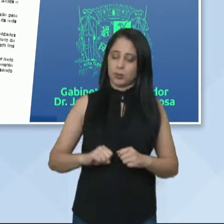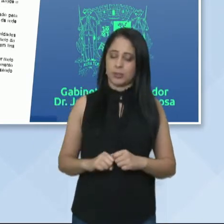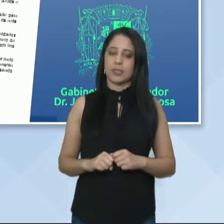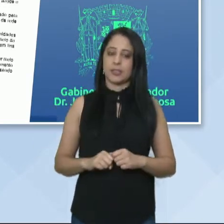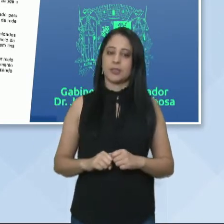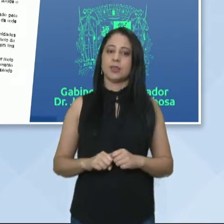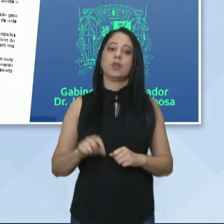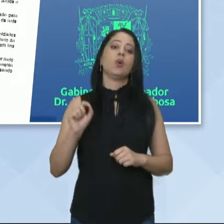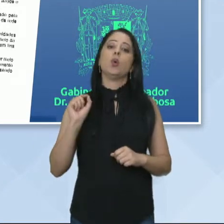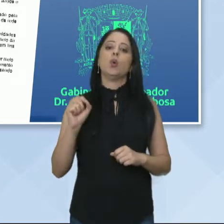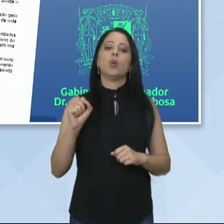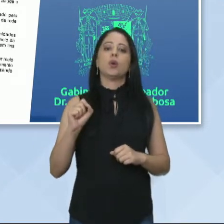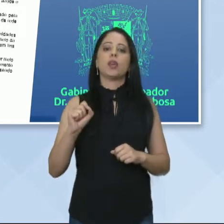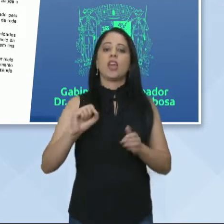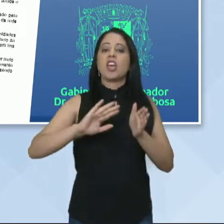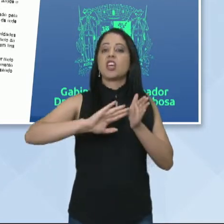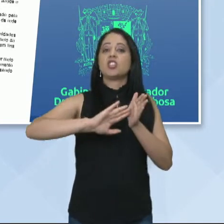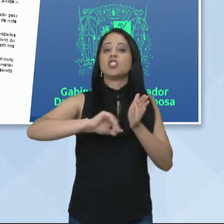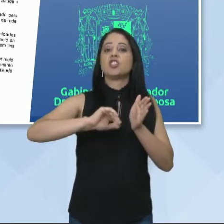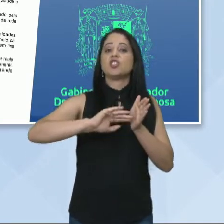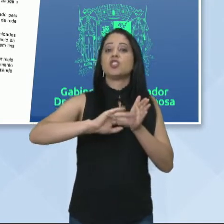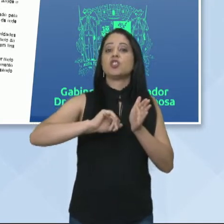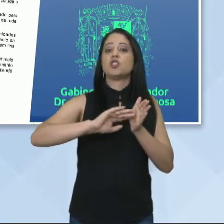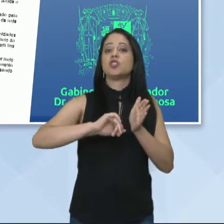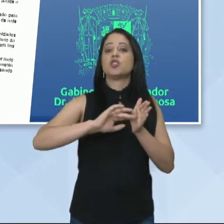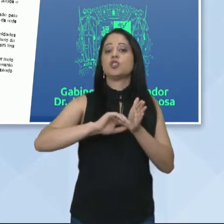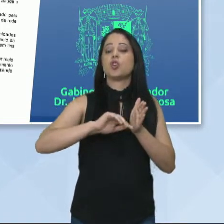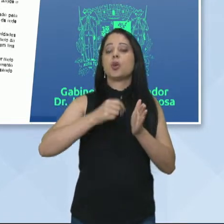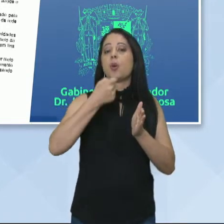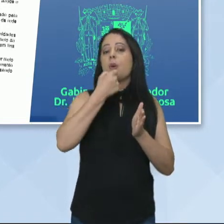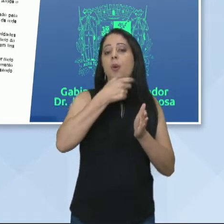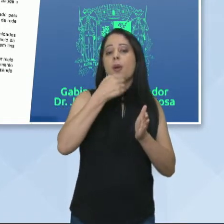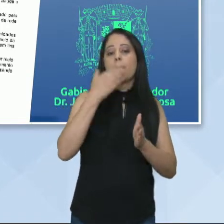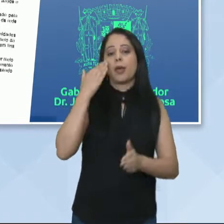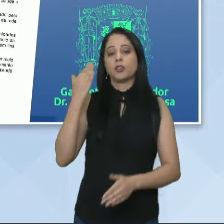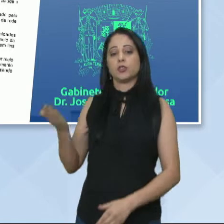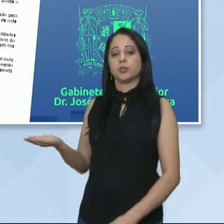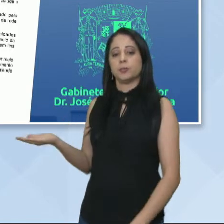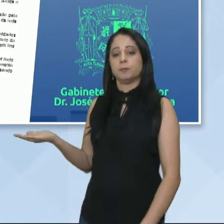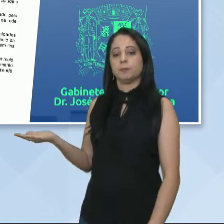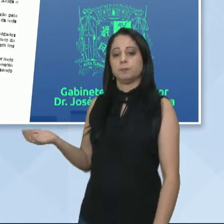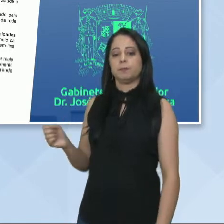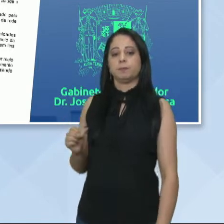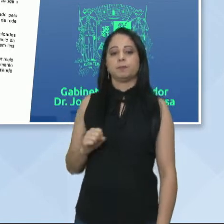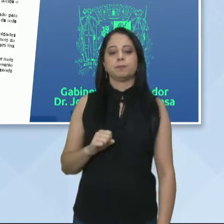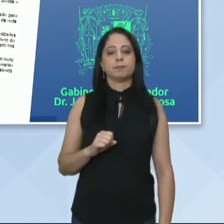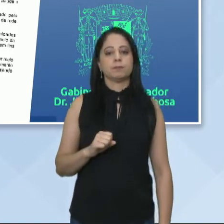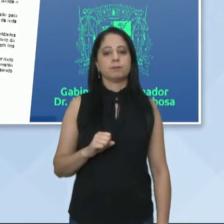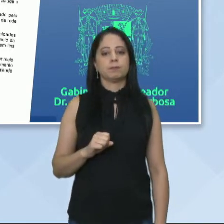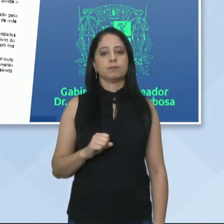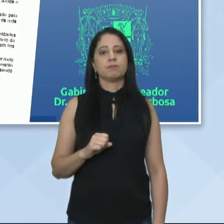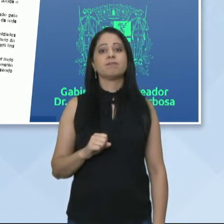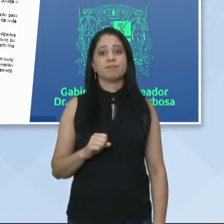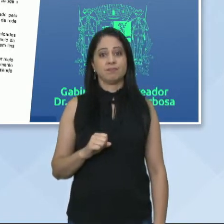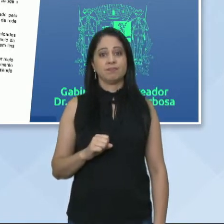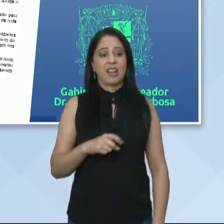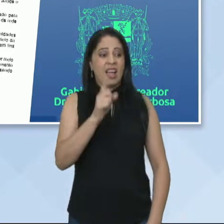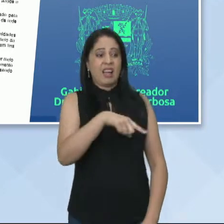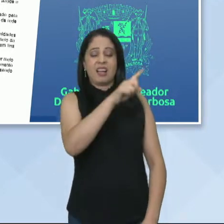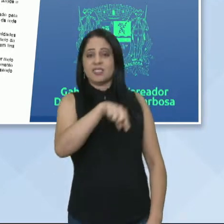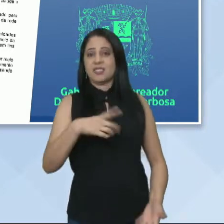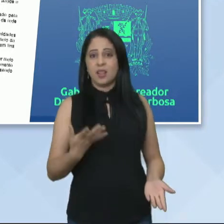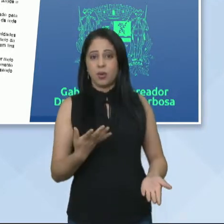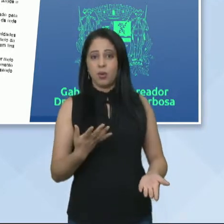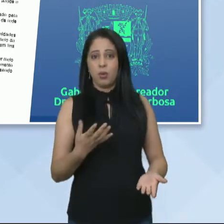o besilato de amlodipino, metoprolol, espironolactona, furosemida e dapaglifosina, que é importante para o tratamento também da